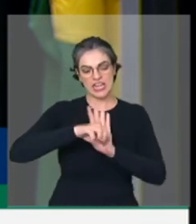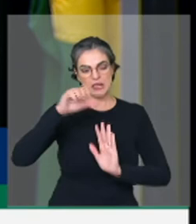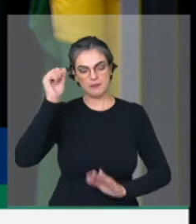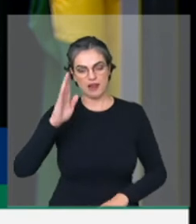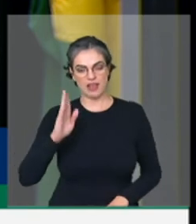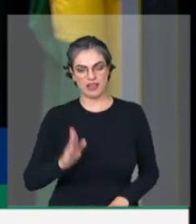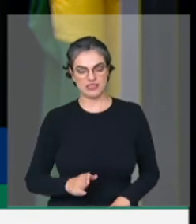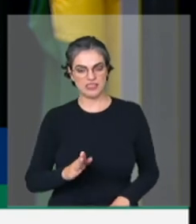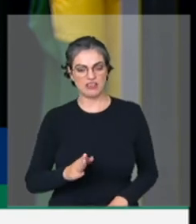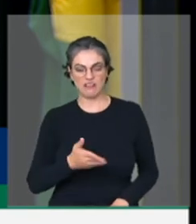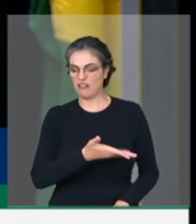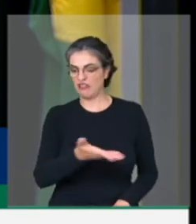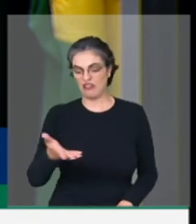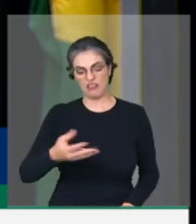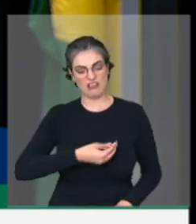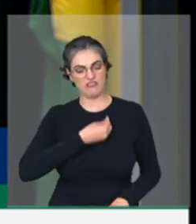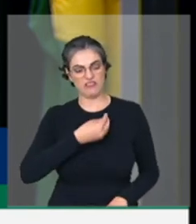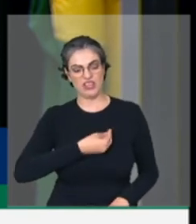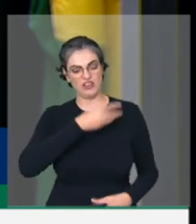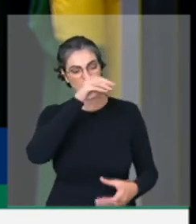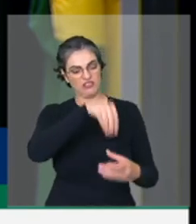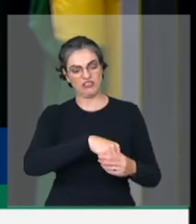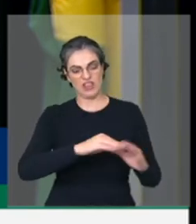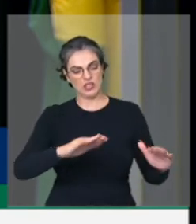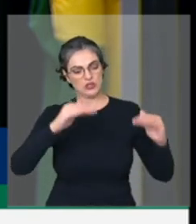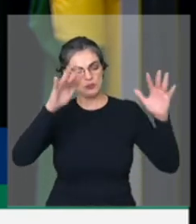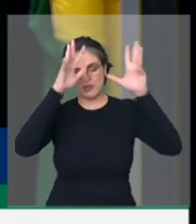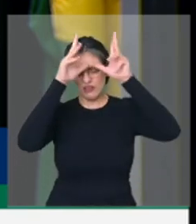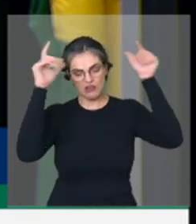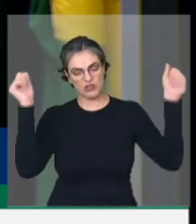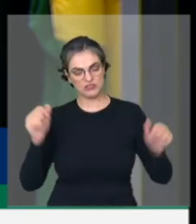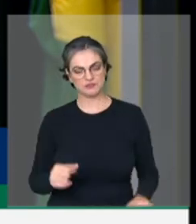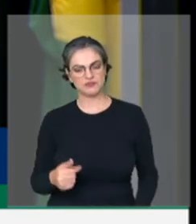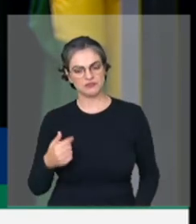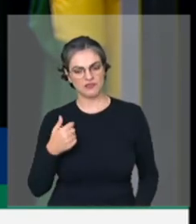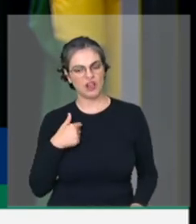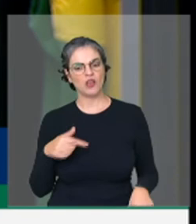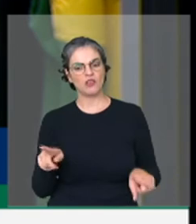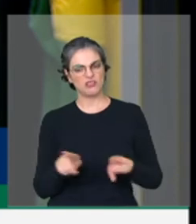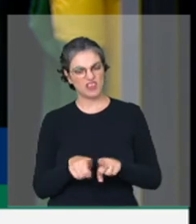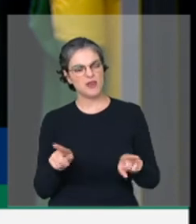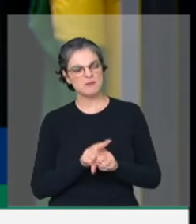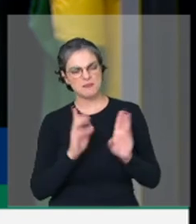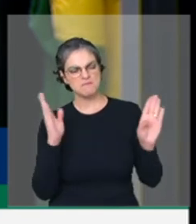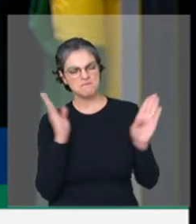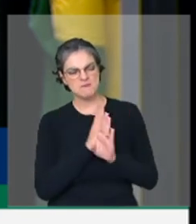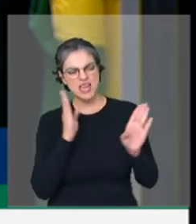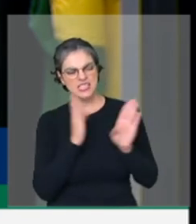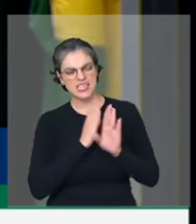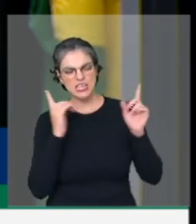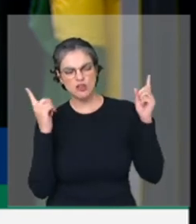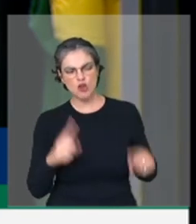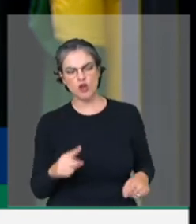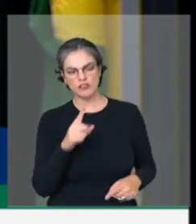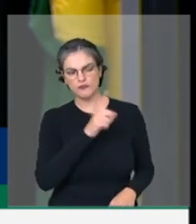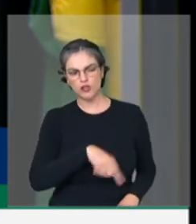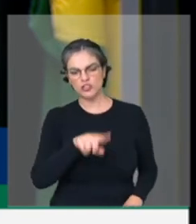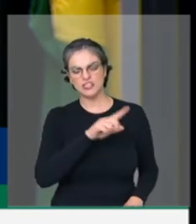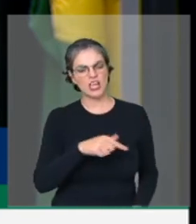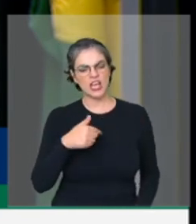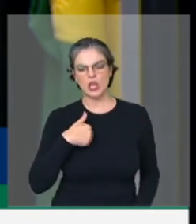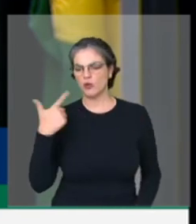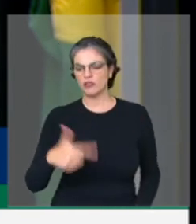se encontram aí na Suprema Corte. Eu também vou perseguir vocês. Eu não